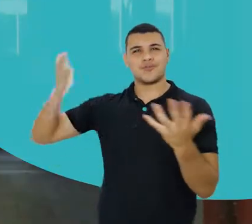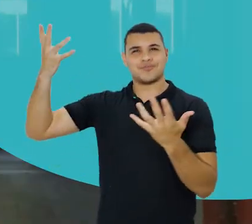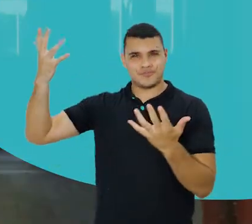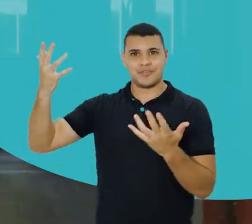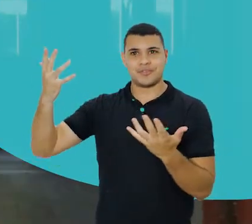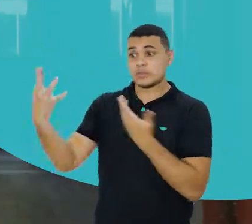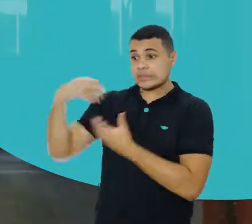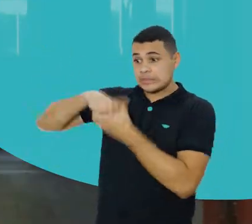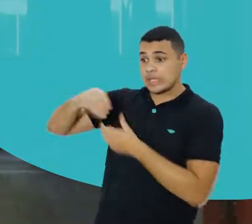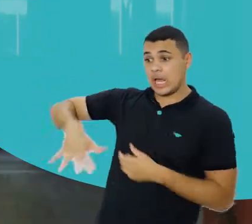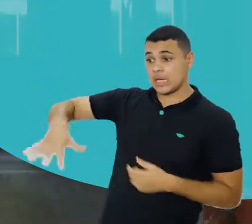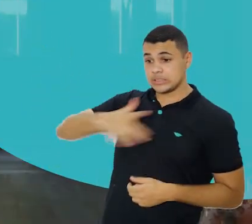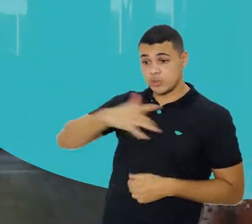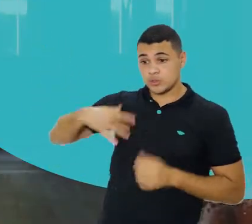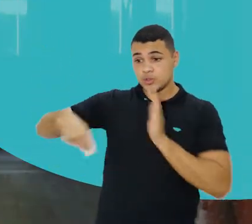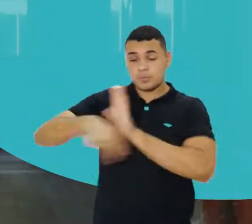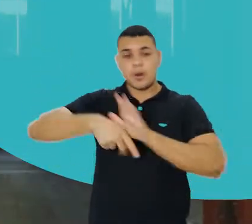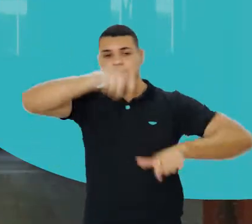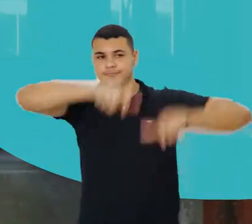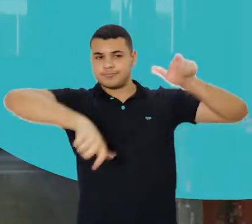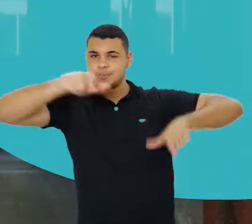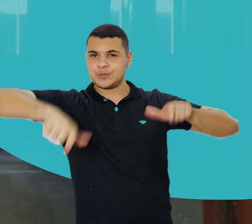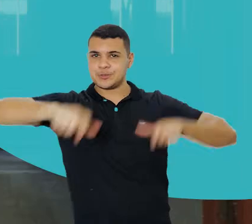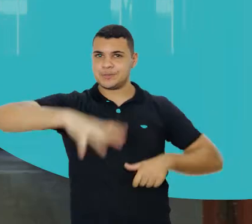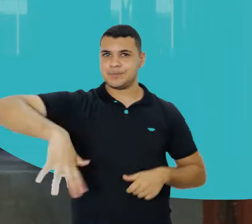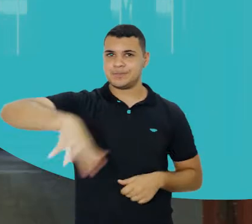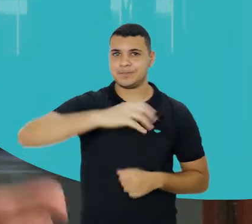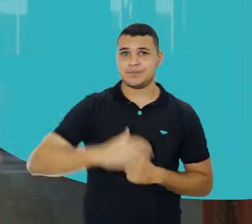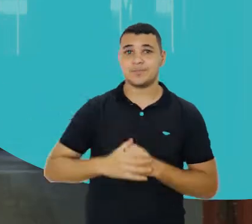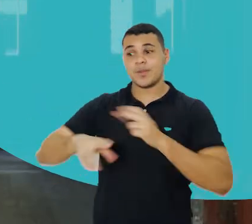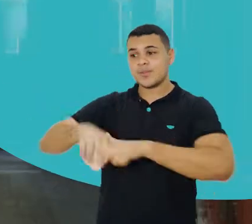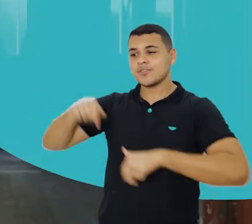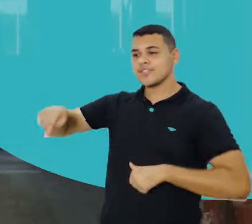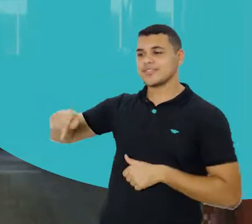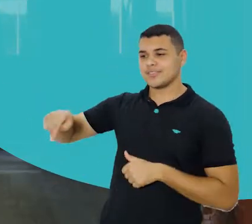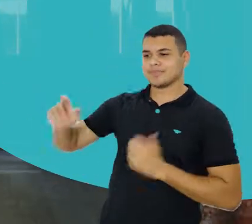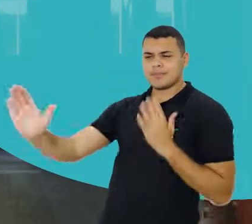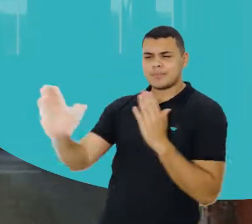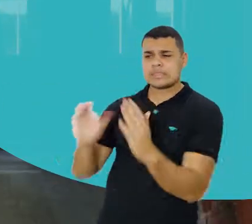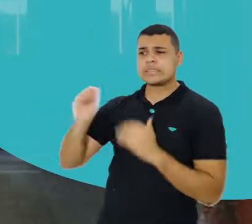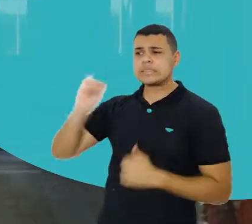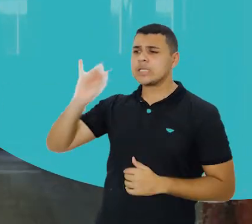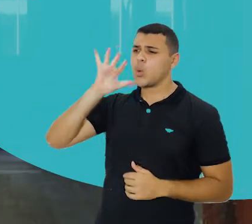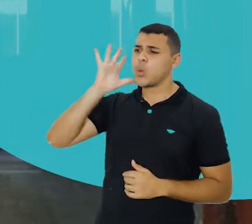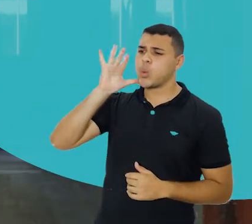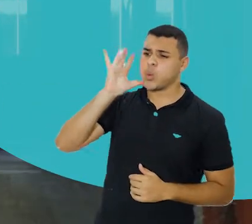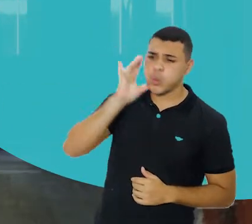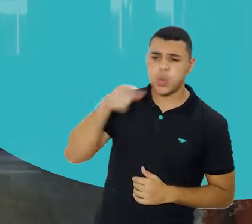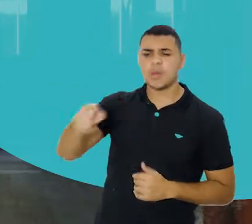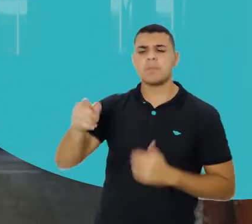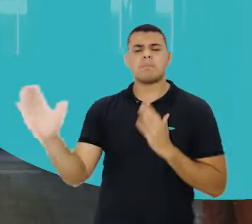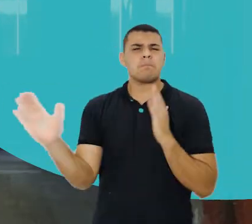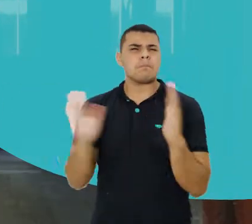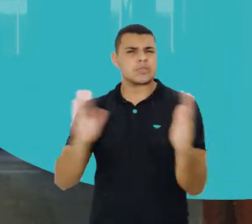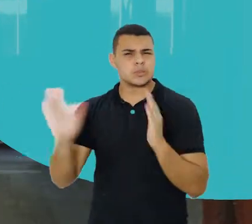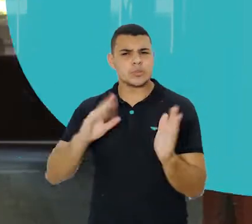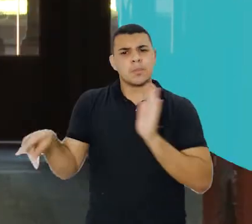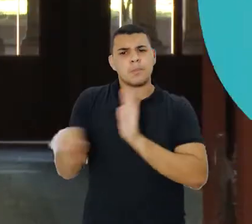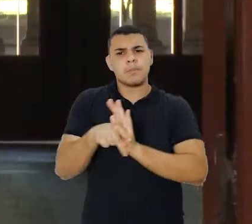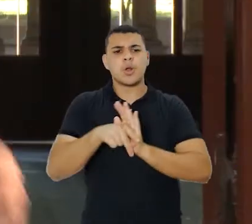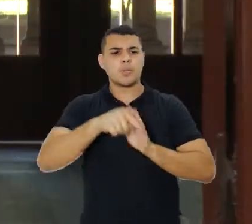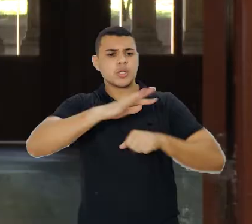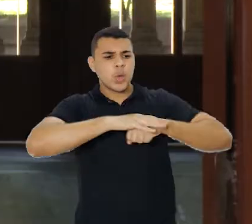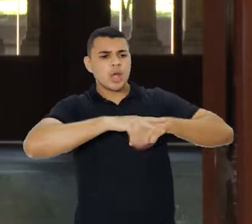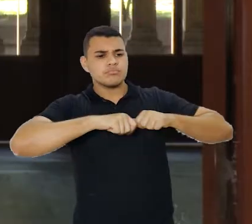evento relacionado à saúde do nosso interesse. É essa duração, quanto maior for a duração média